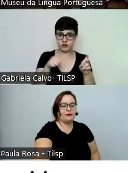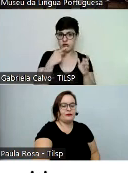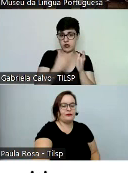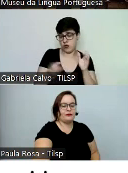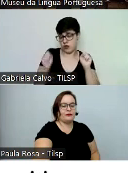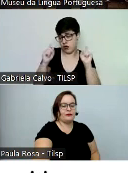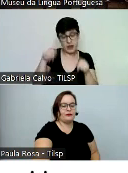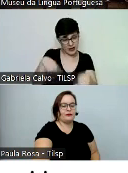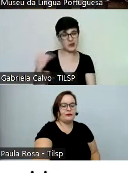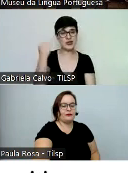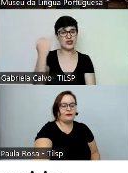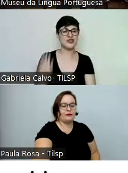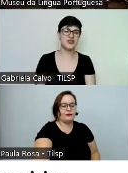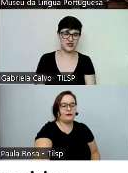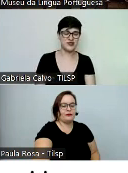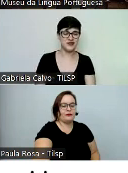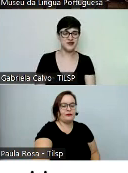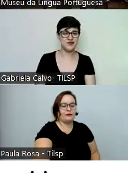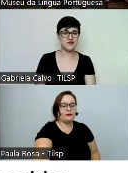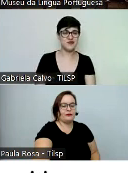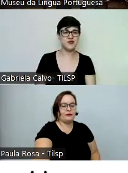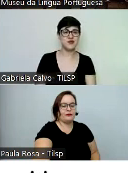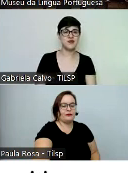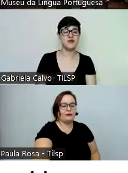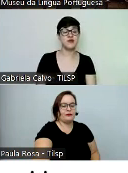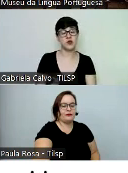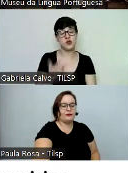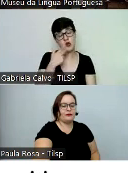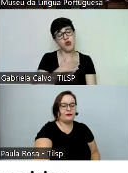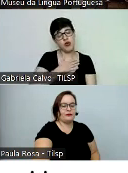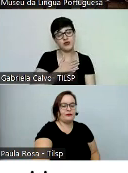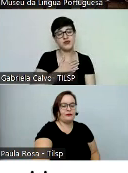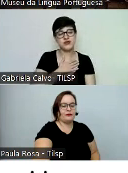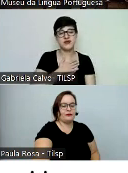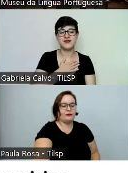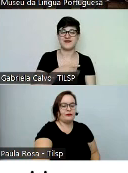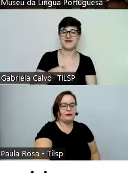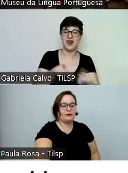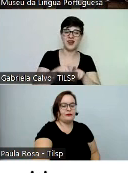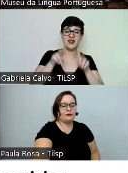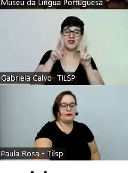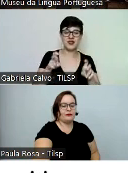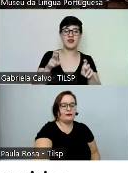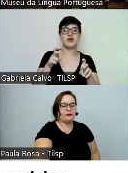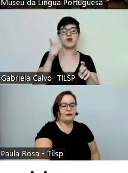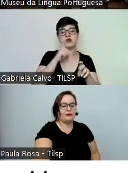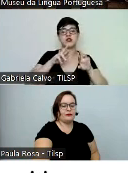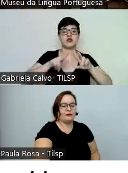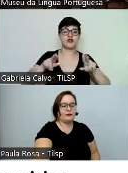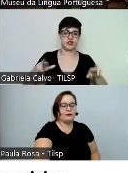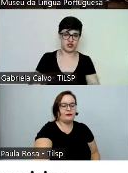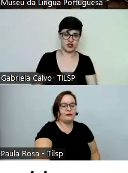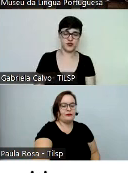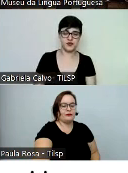e ela é importante o suficiente para ter uma exposição sobre ela então eu gosto muito dessa parte de comentários de diversidade é muito importante para nós